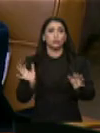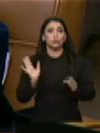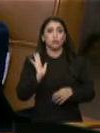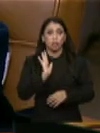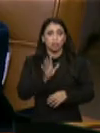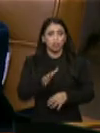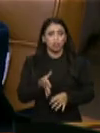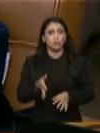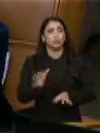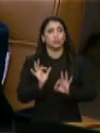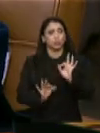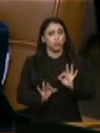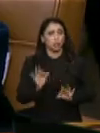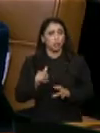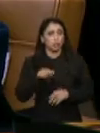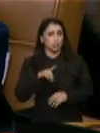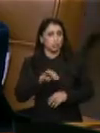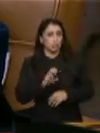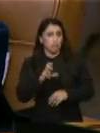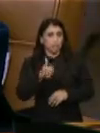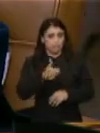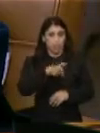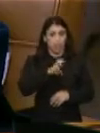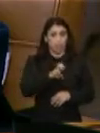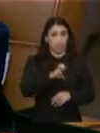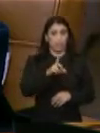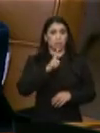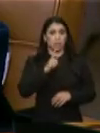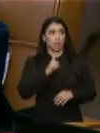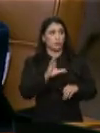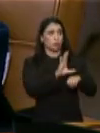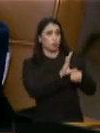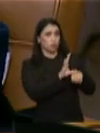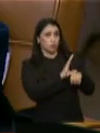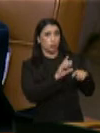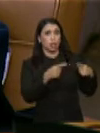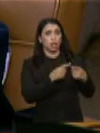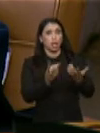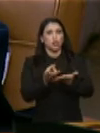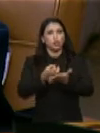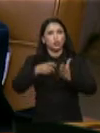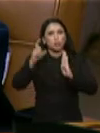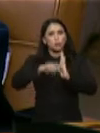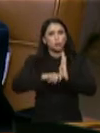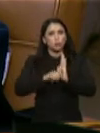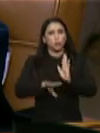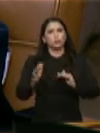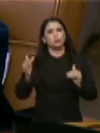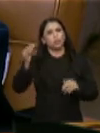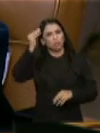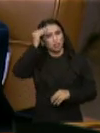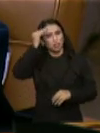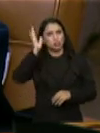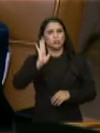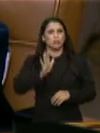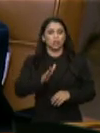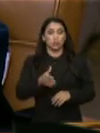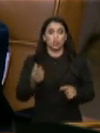ADI 15, que proclamou a constitucionalidade do tributo sobre o qual havia entendimento já consolidado